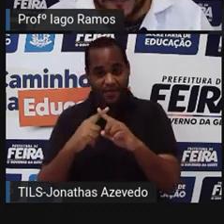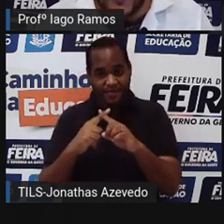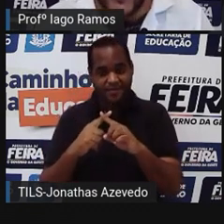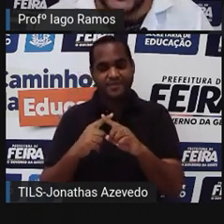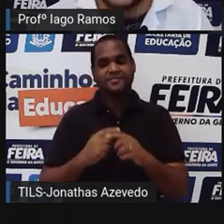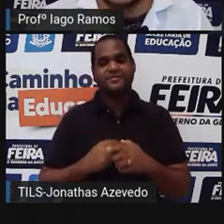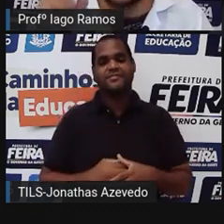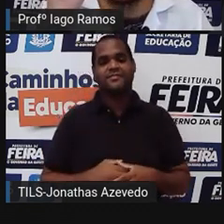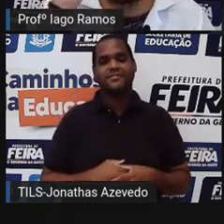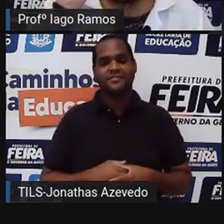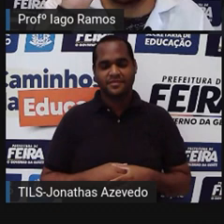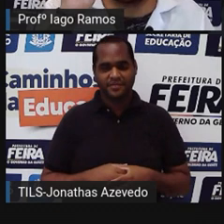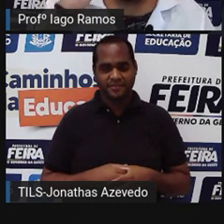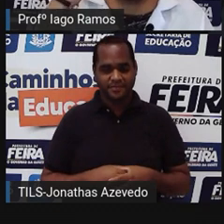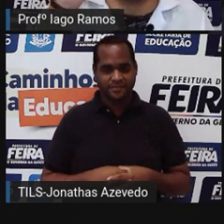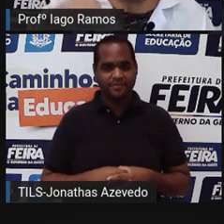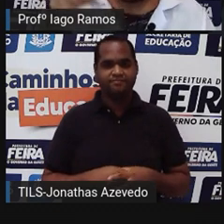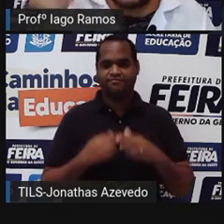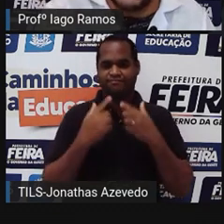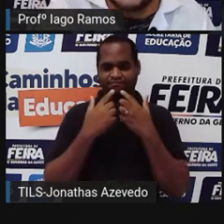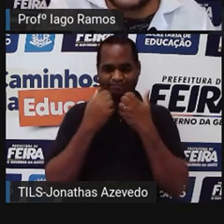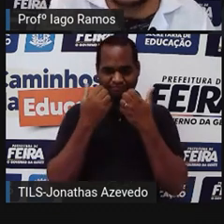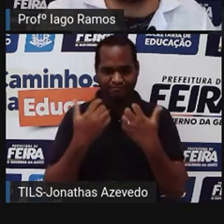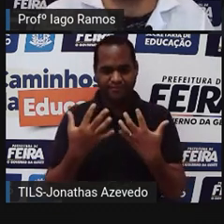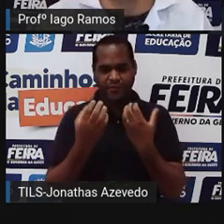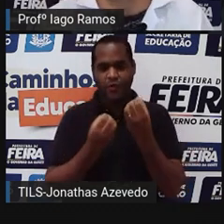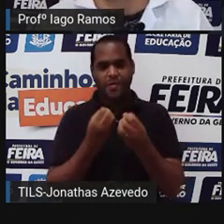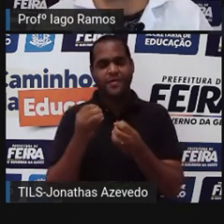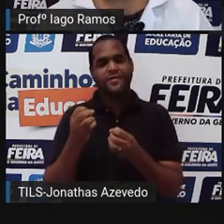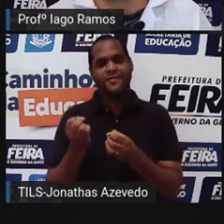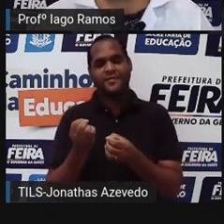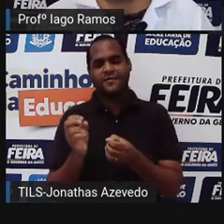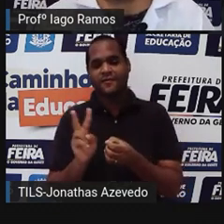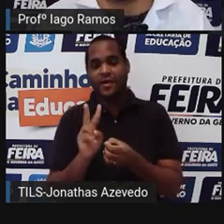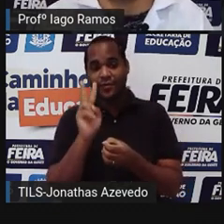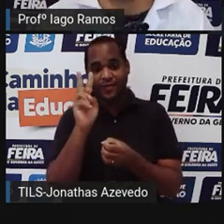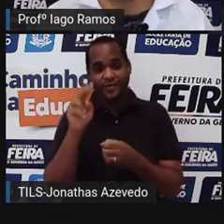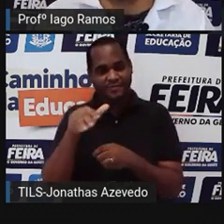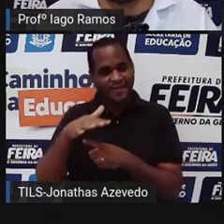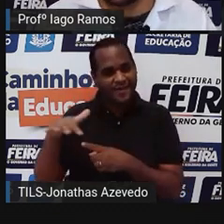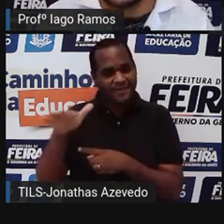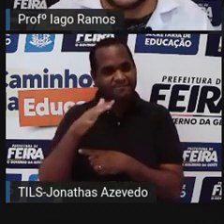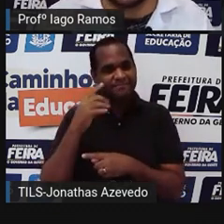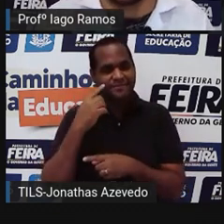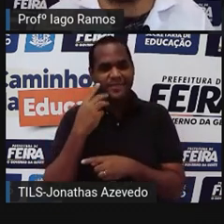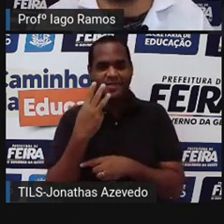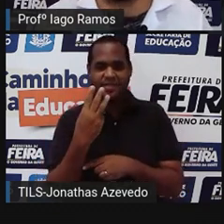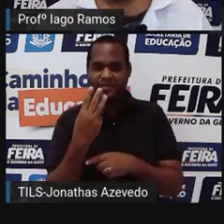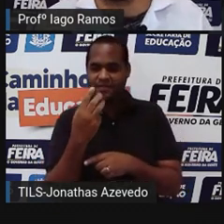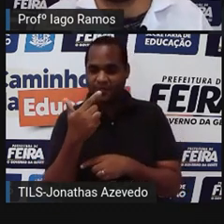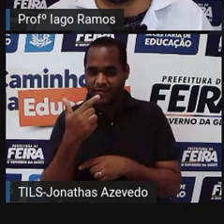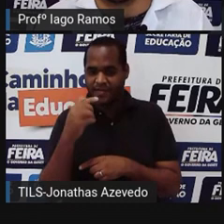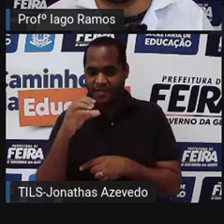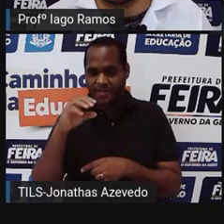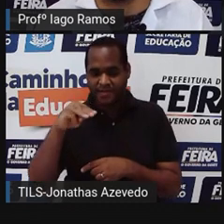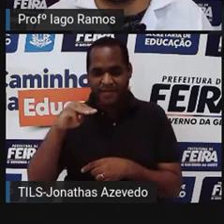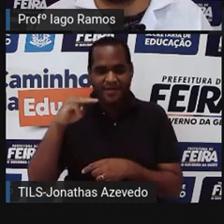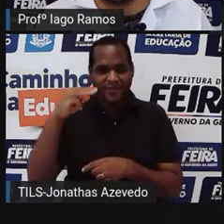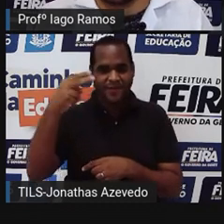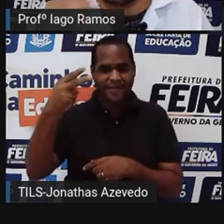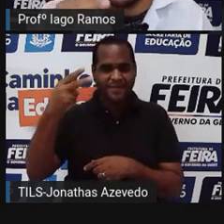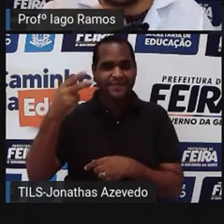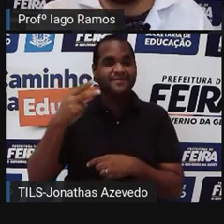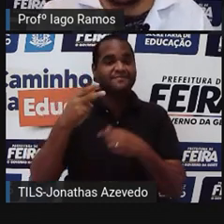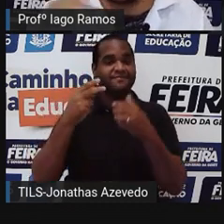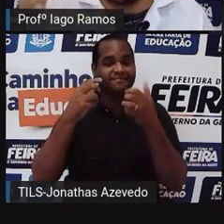x. Só que é dito quanto vale essa área. Então, essa área é 32 centímetros quadrados.